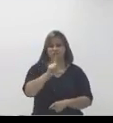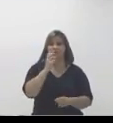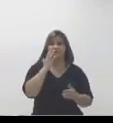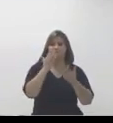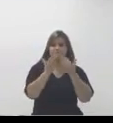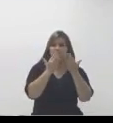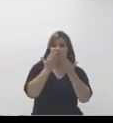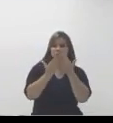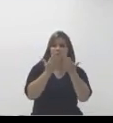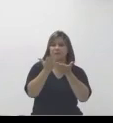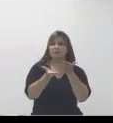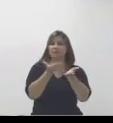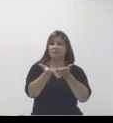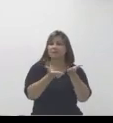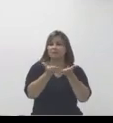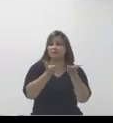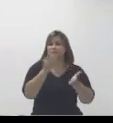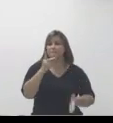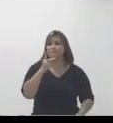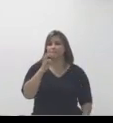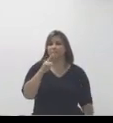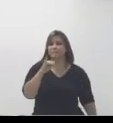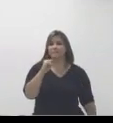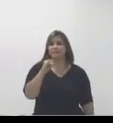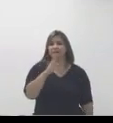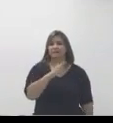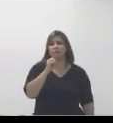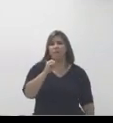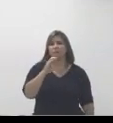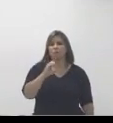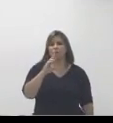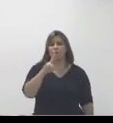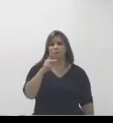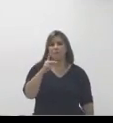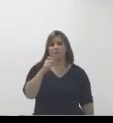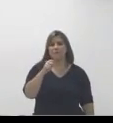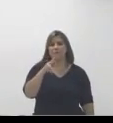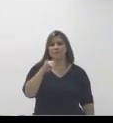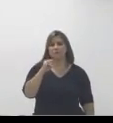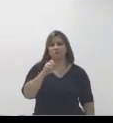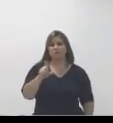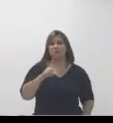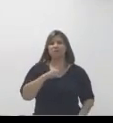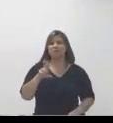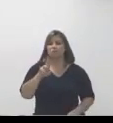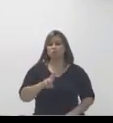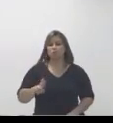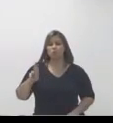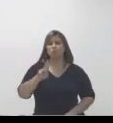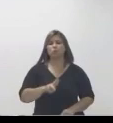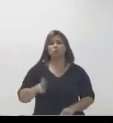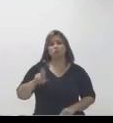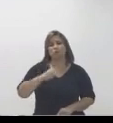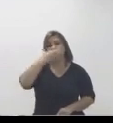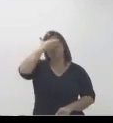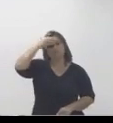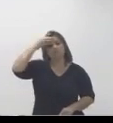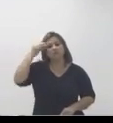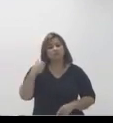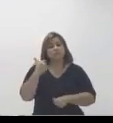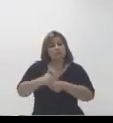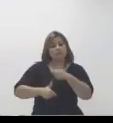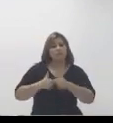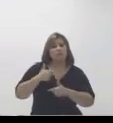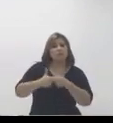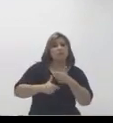quando a terapia ocupacional que a labor terapia na qual utiliza o trabalho o suor do rosto das pessoas